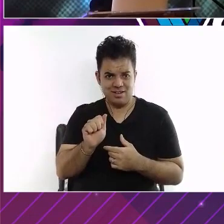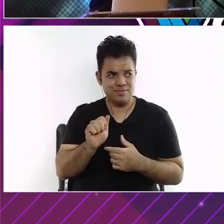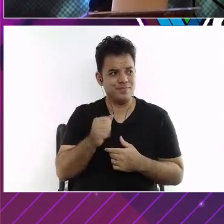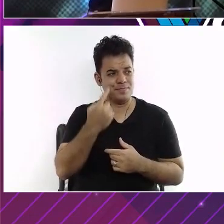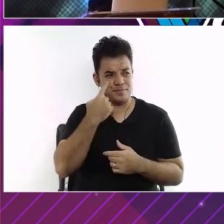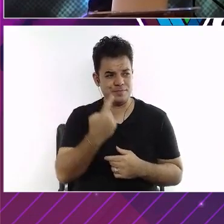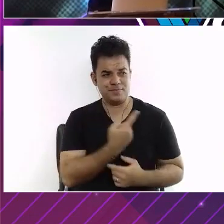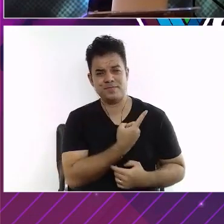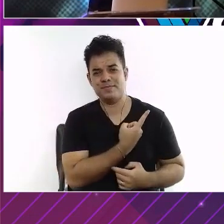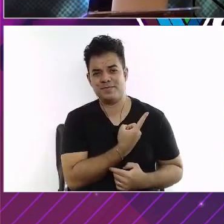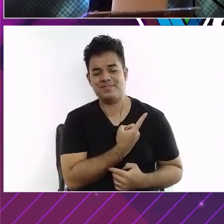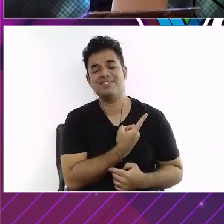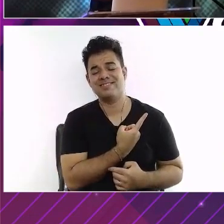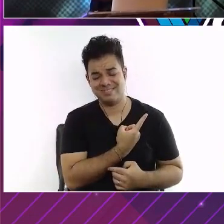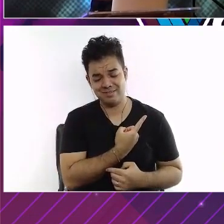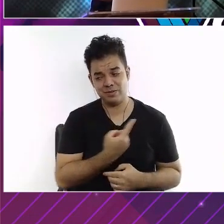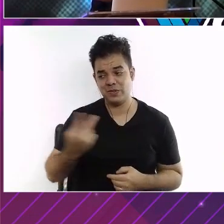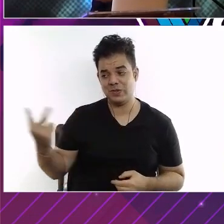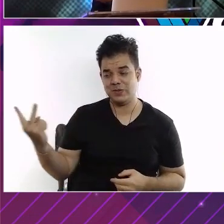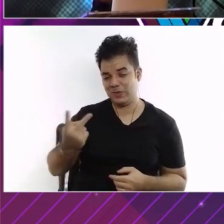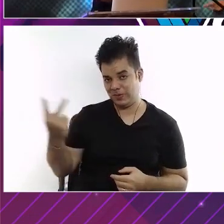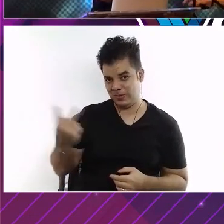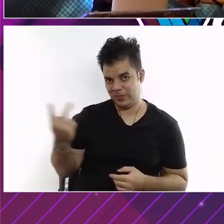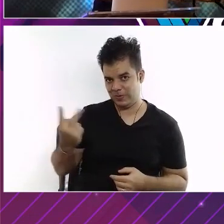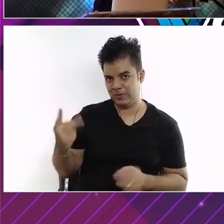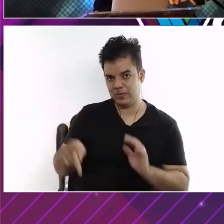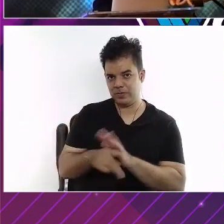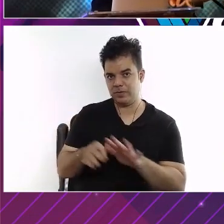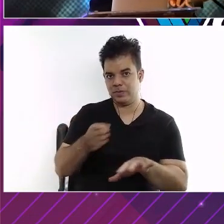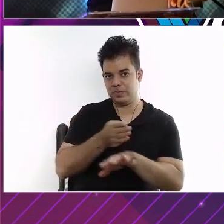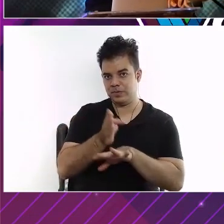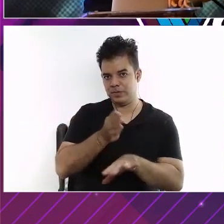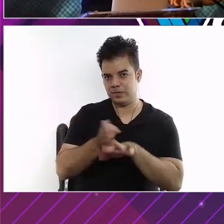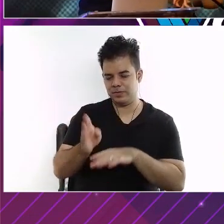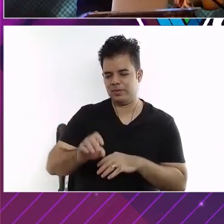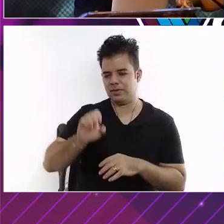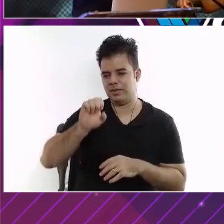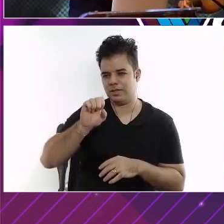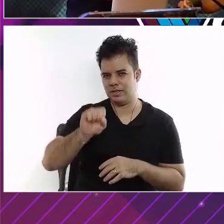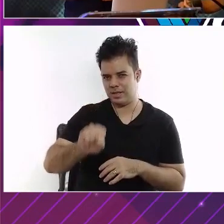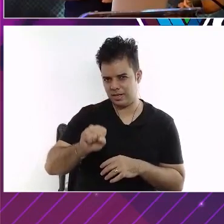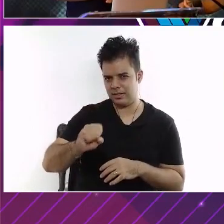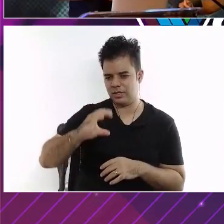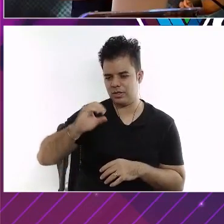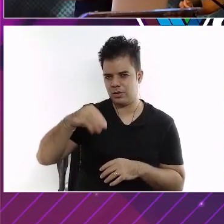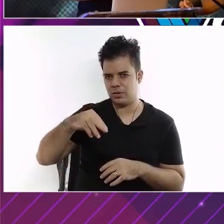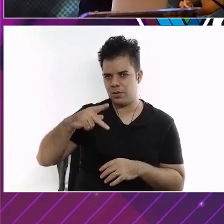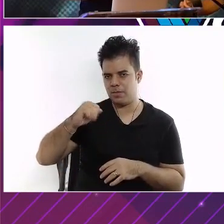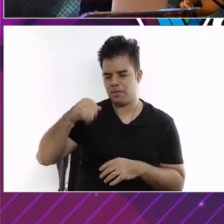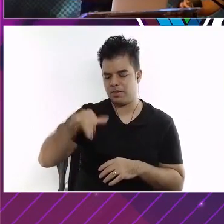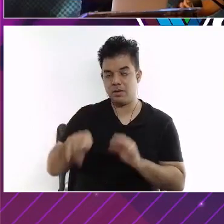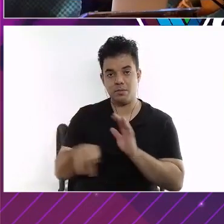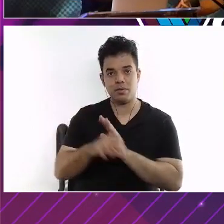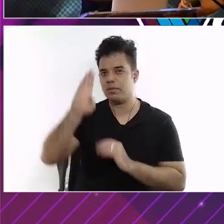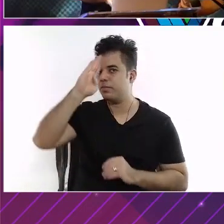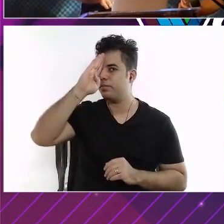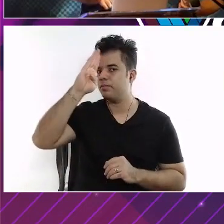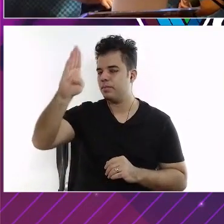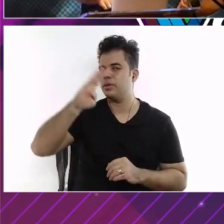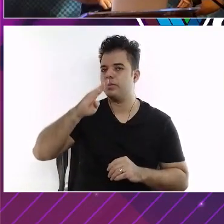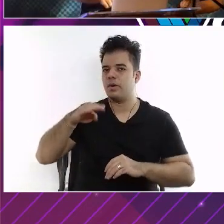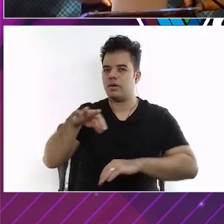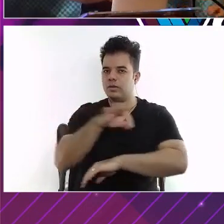redor. Eu e Vinícius estamos na TDS Company. Vinícius é o nosso principal engenheiro e arquiteto. Vinícius